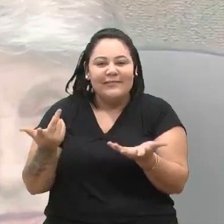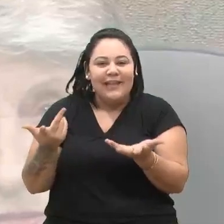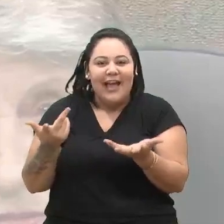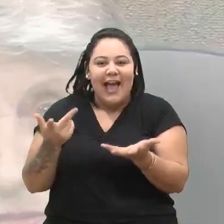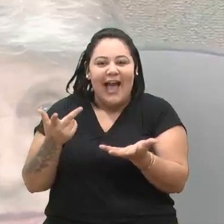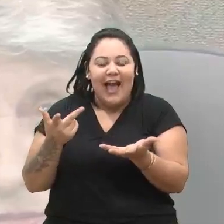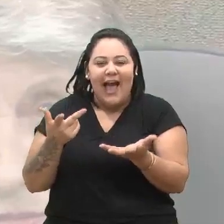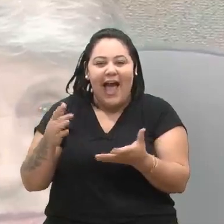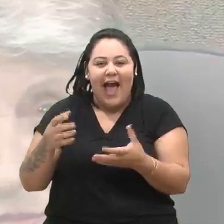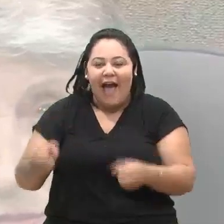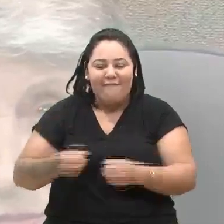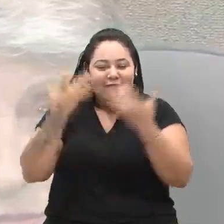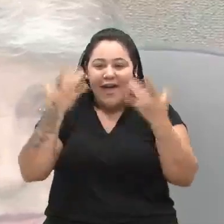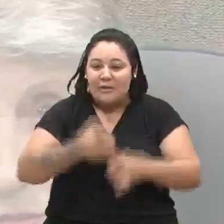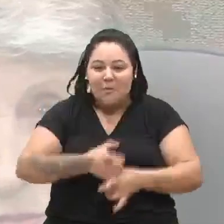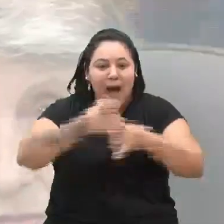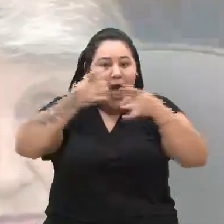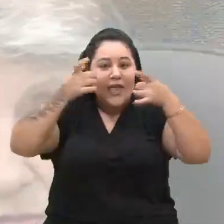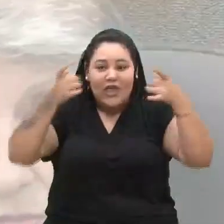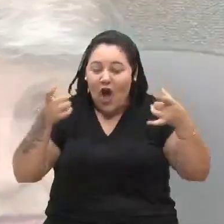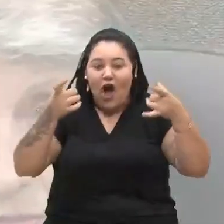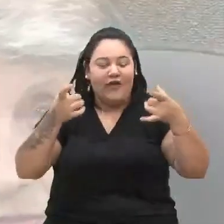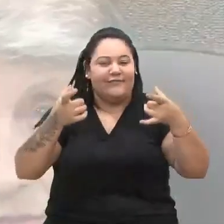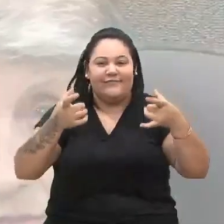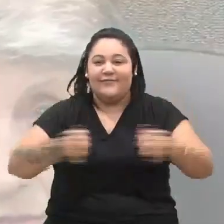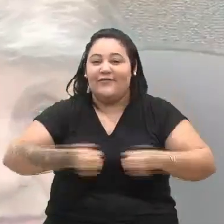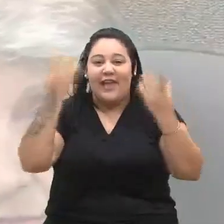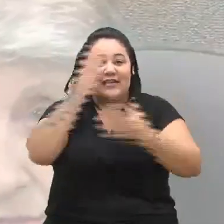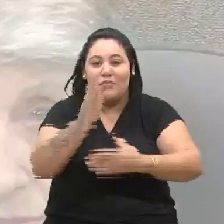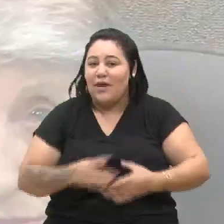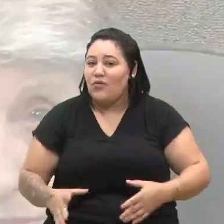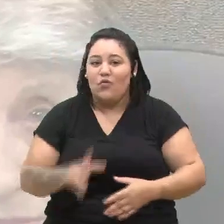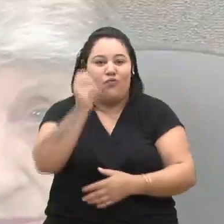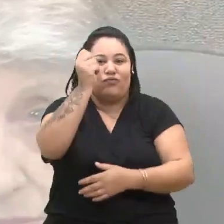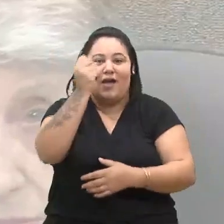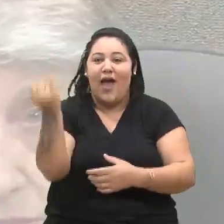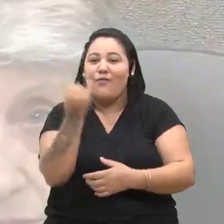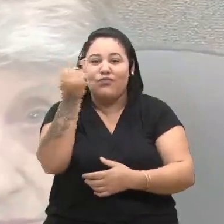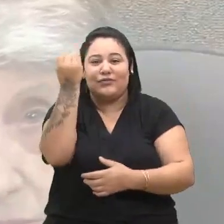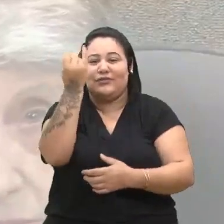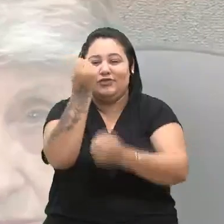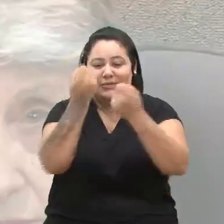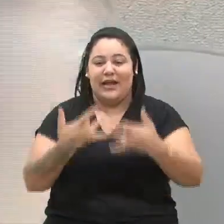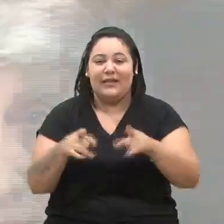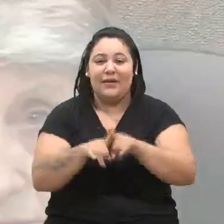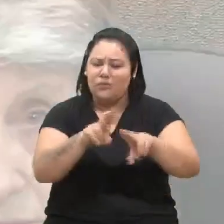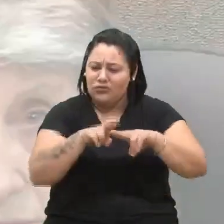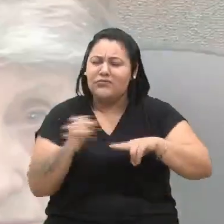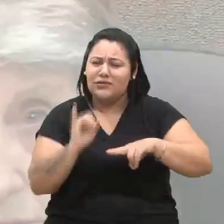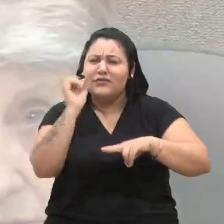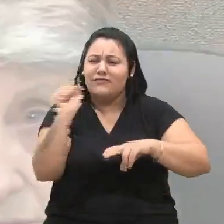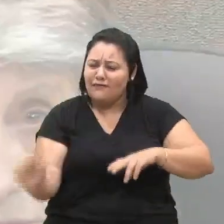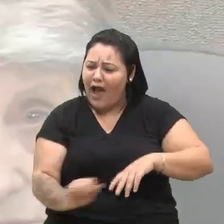evento comunitário do Brasil. É importante ressaltar isso, por isso a importância da gente valorizar também